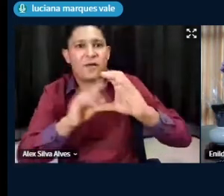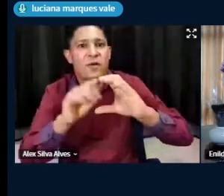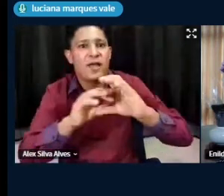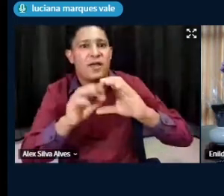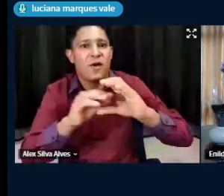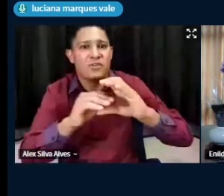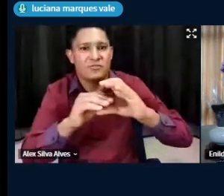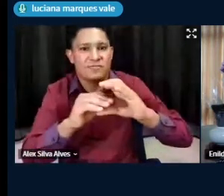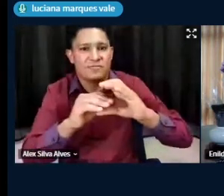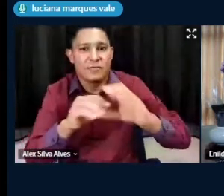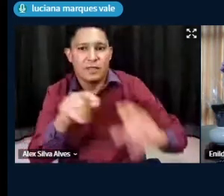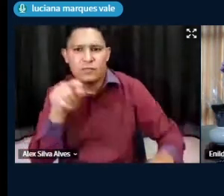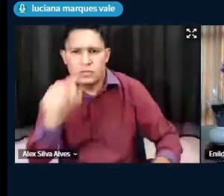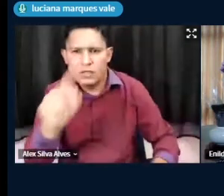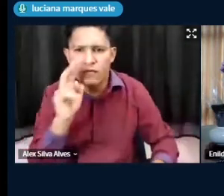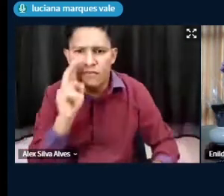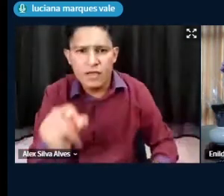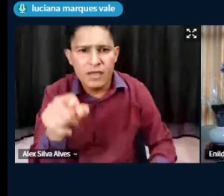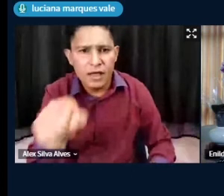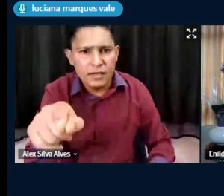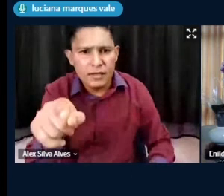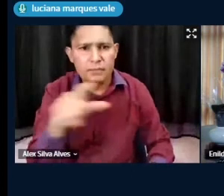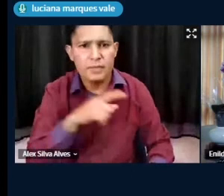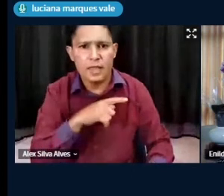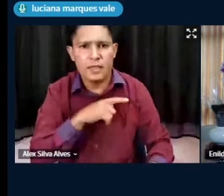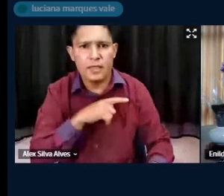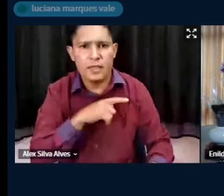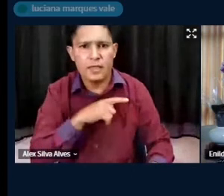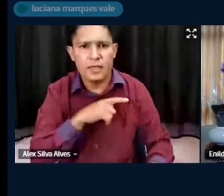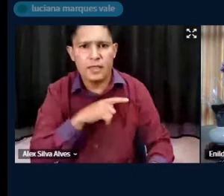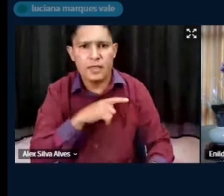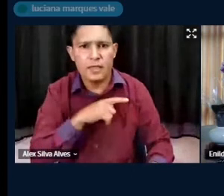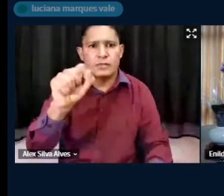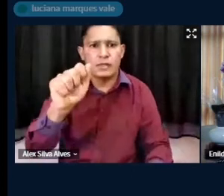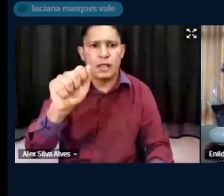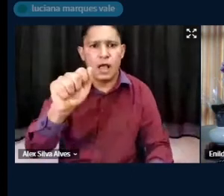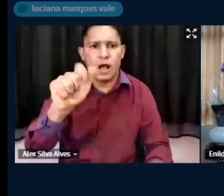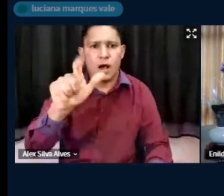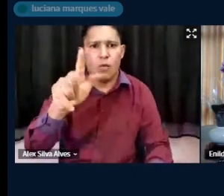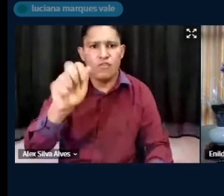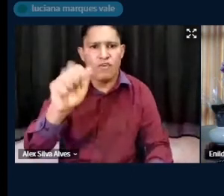do conceito e, por último, o QR Code.